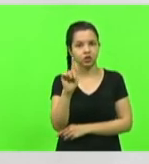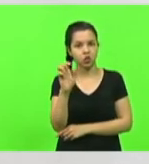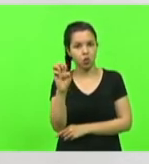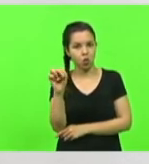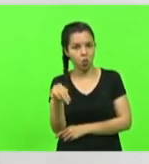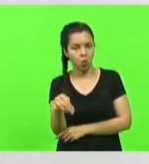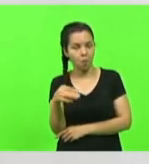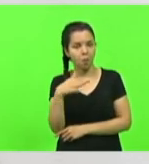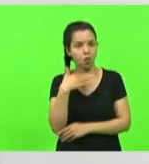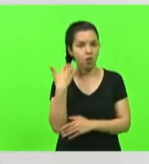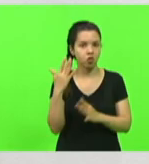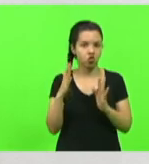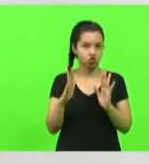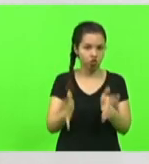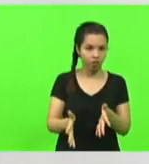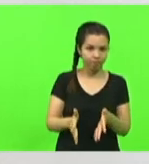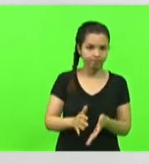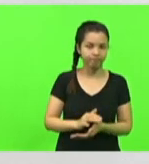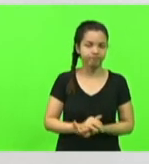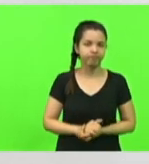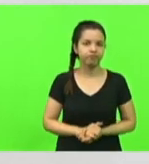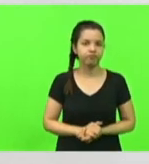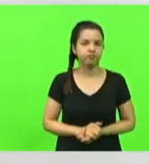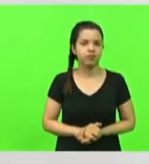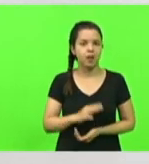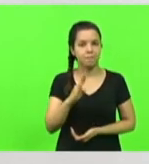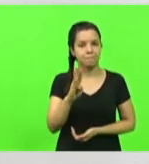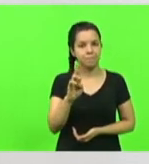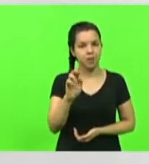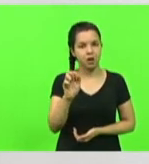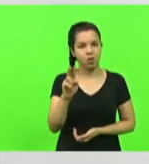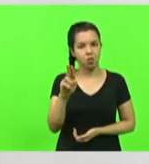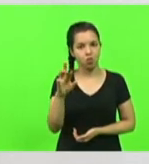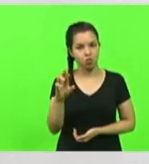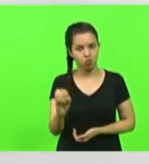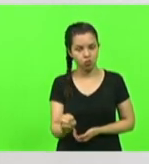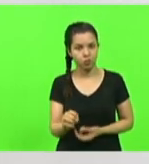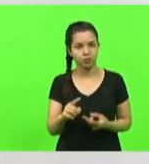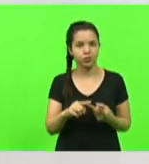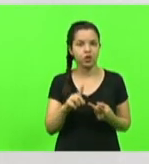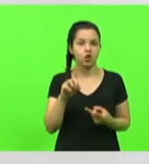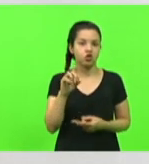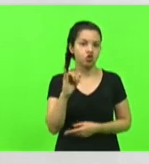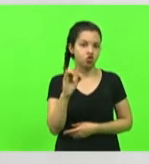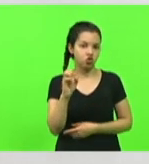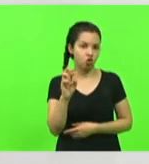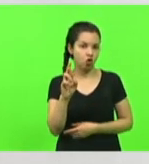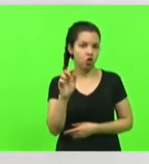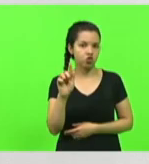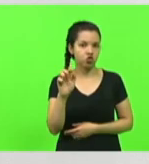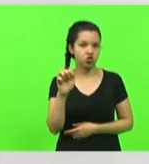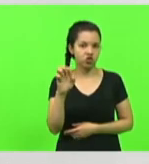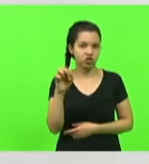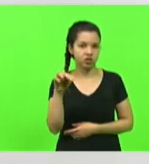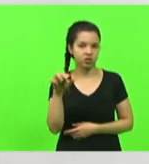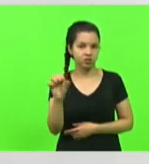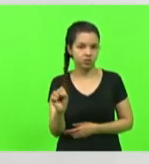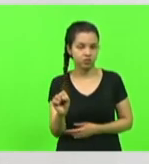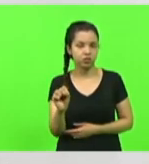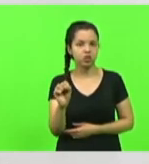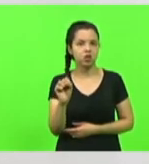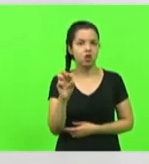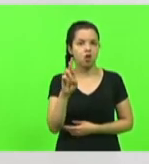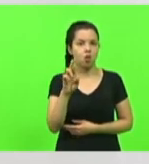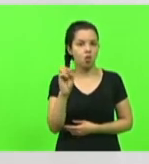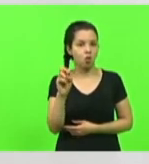memória, Braulio Huesler, Diógenes Gomes de Araújo, Rolf Pfeiffer,